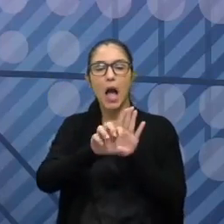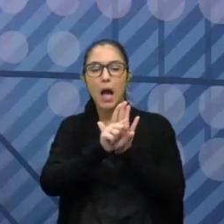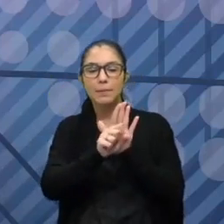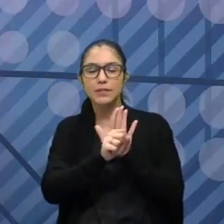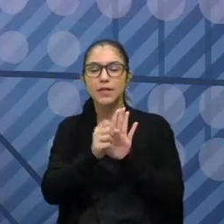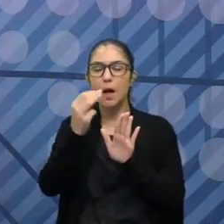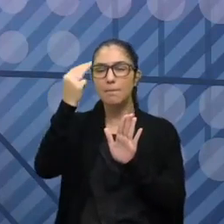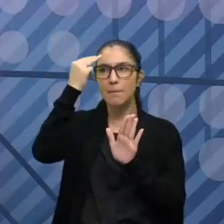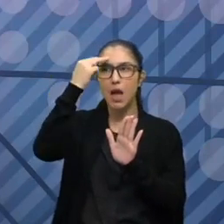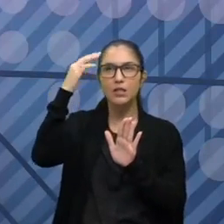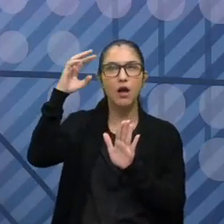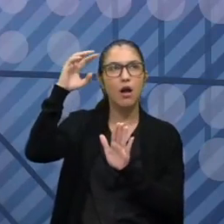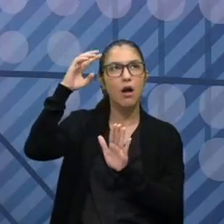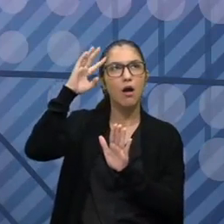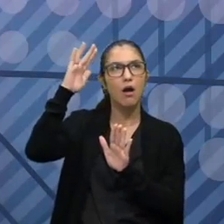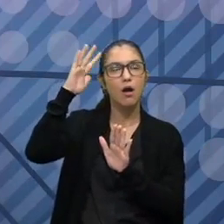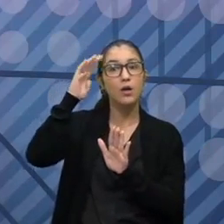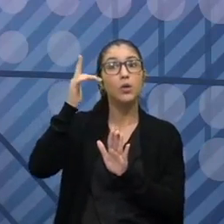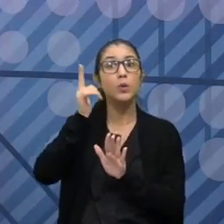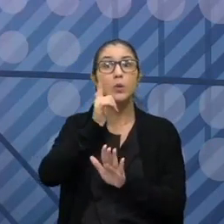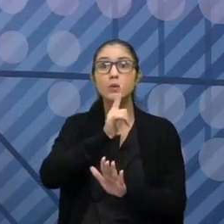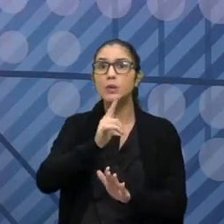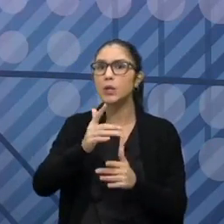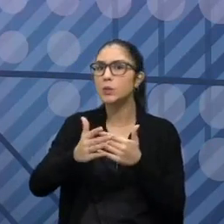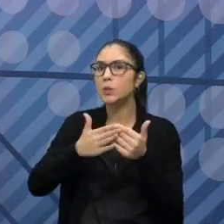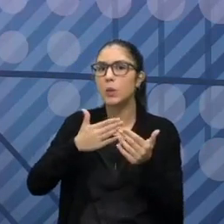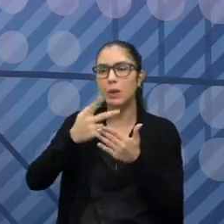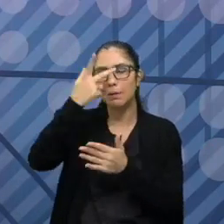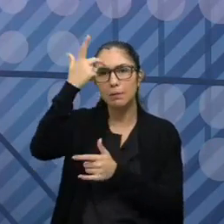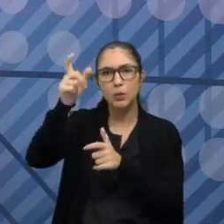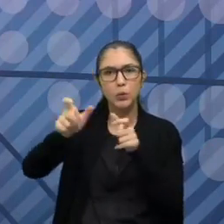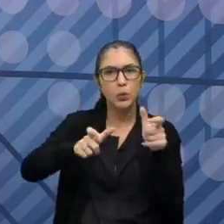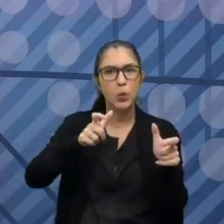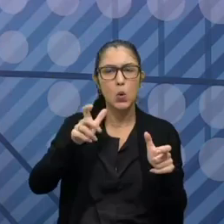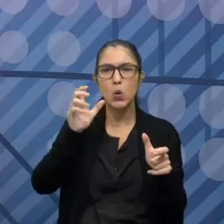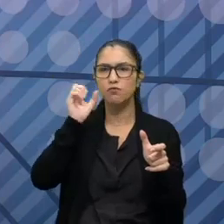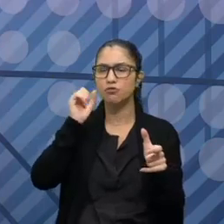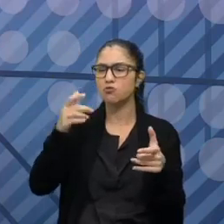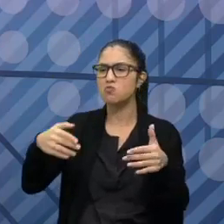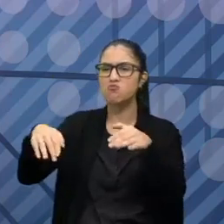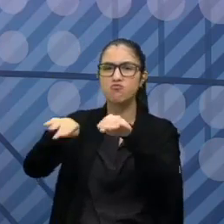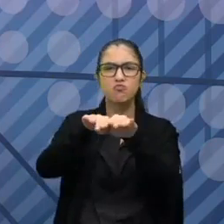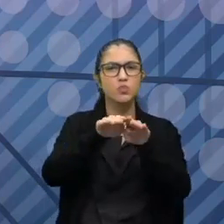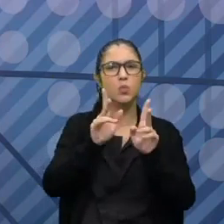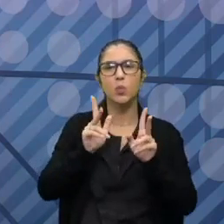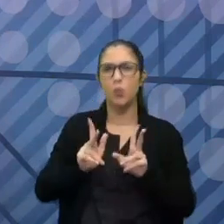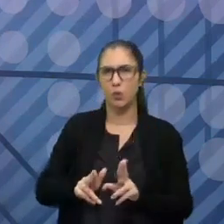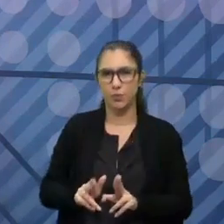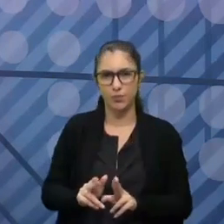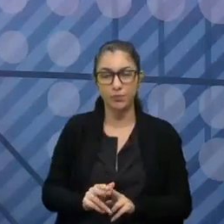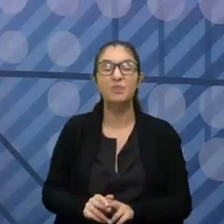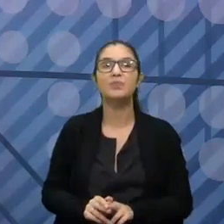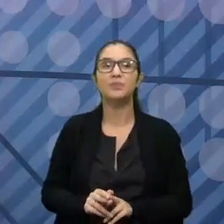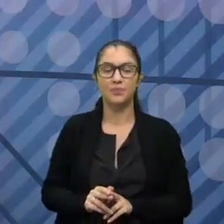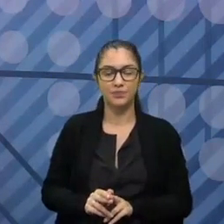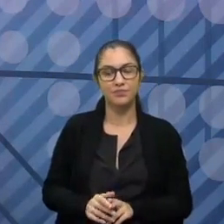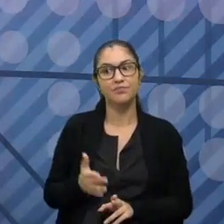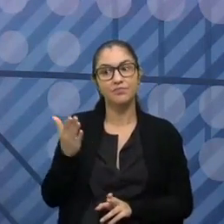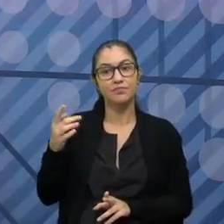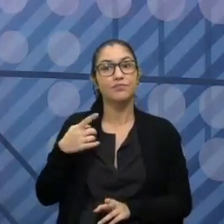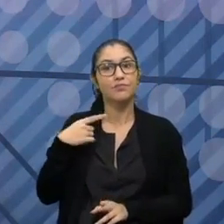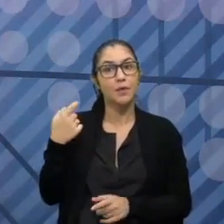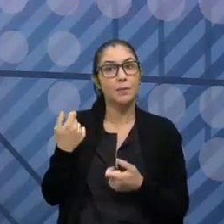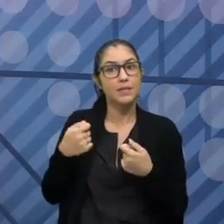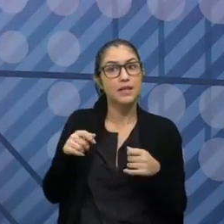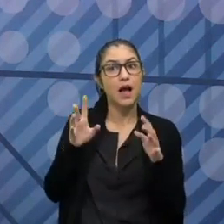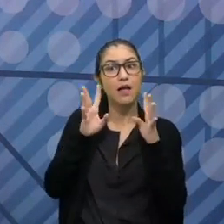como qualquer ouvinte, como qualquer outro aluno, certo? Então, essas partes nós